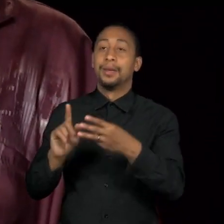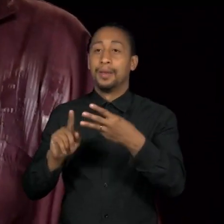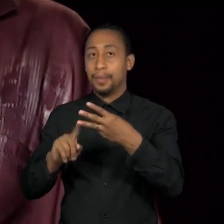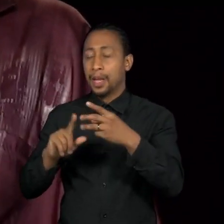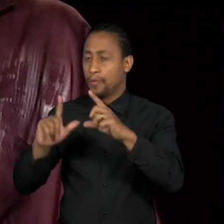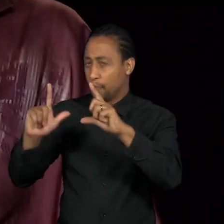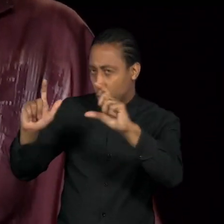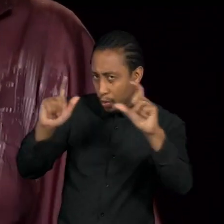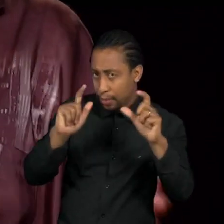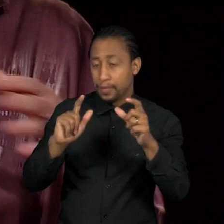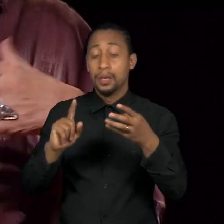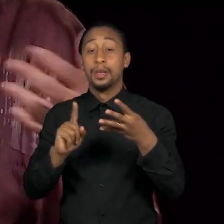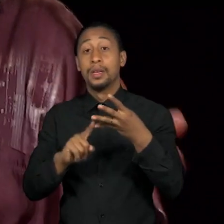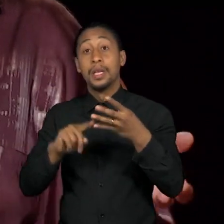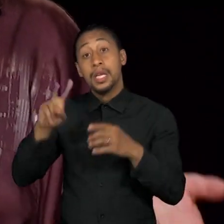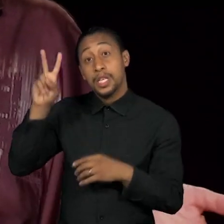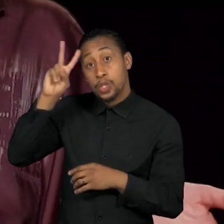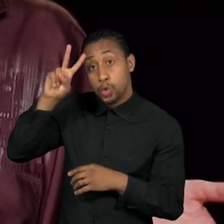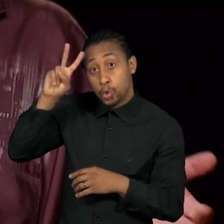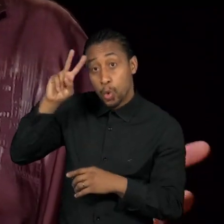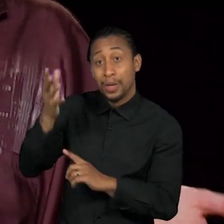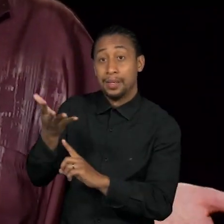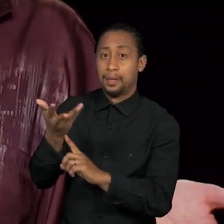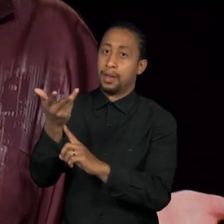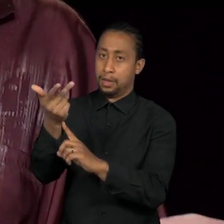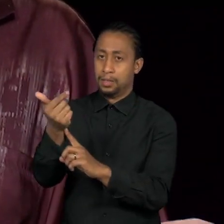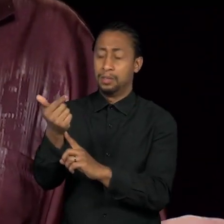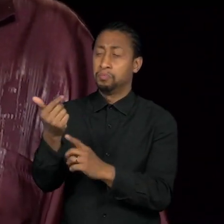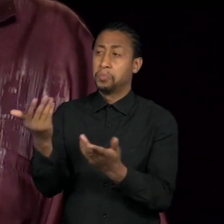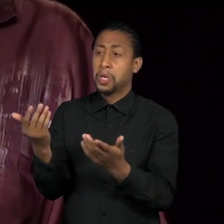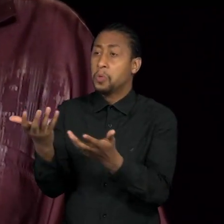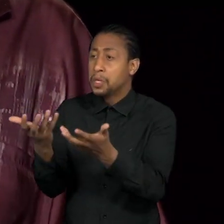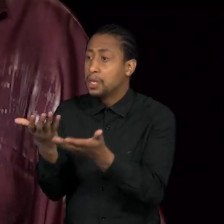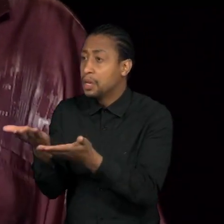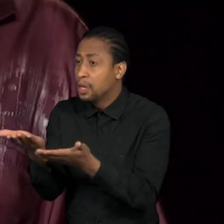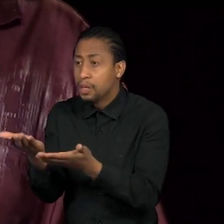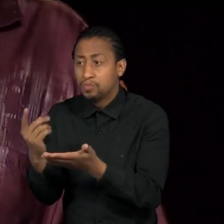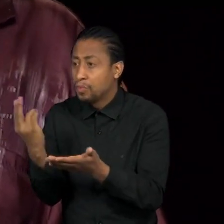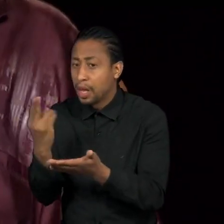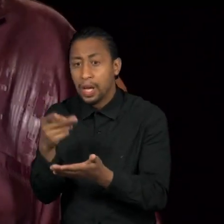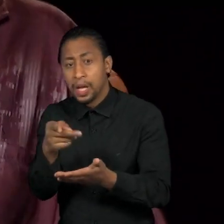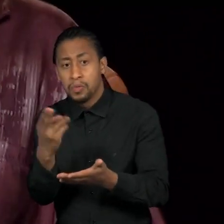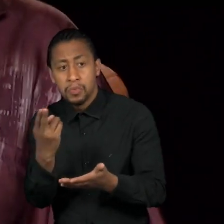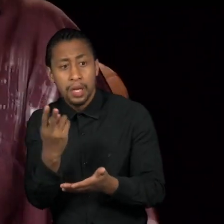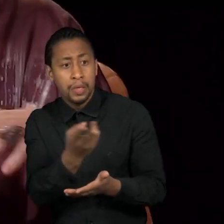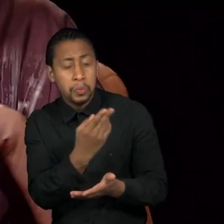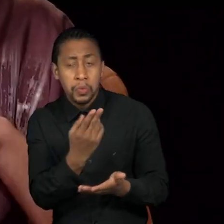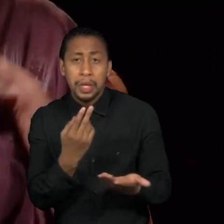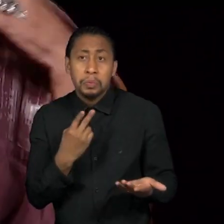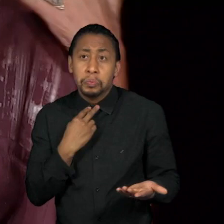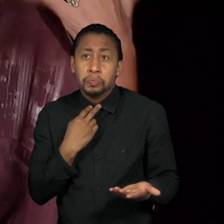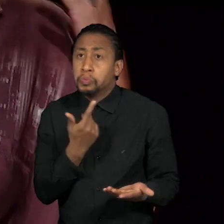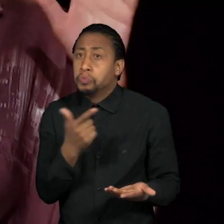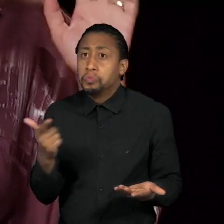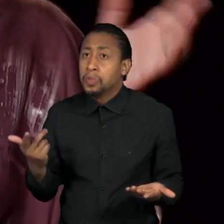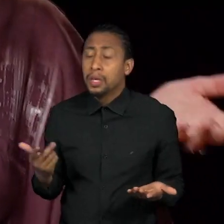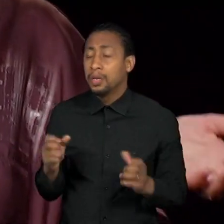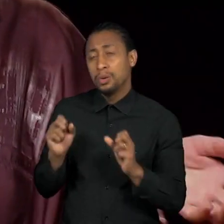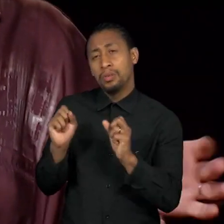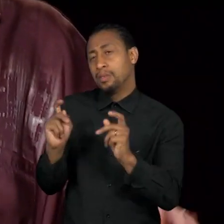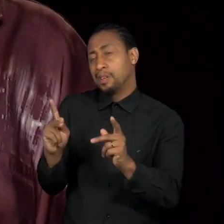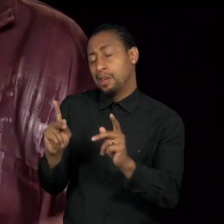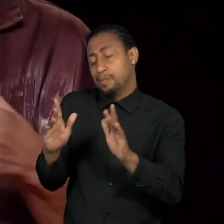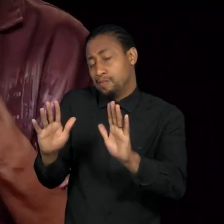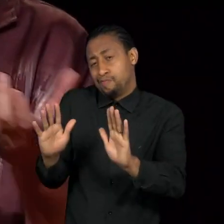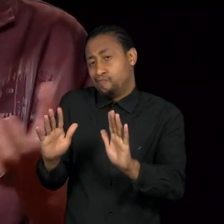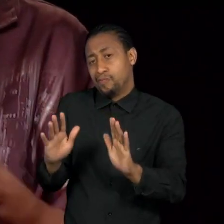arte. E aí nunca tinha vaga para nada, eu fiz fotografia, o que eu adorava. Meu tio tinha uma câmera antiga,